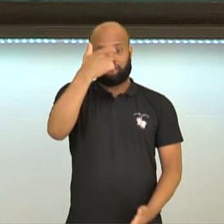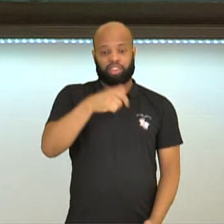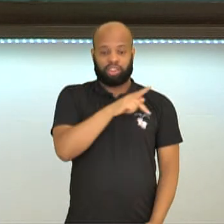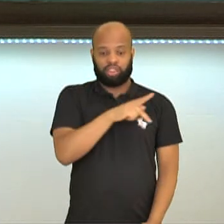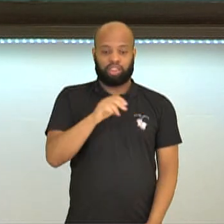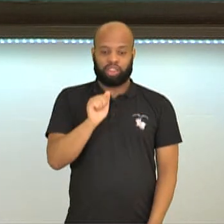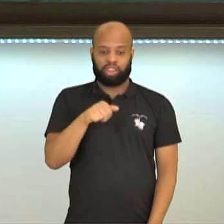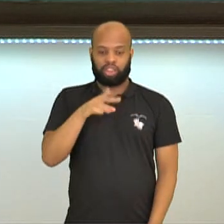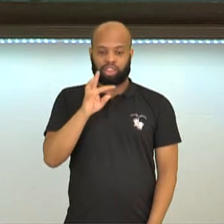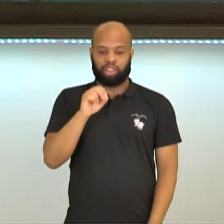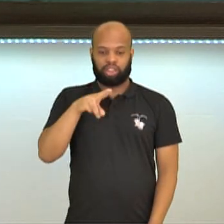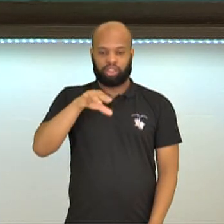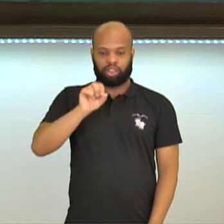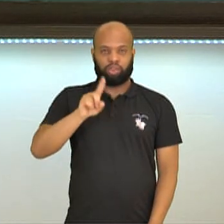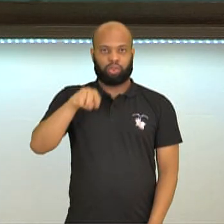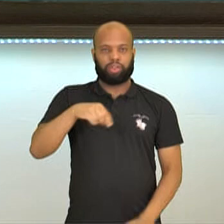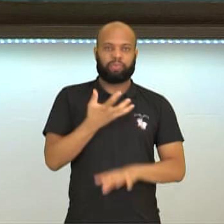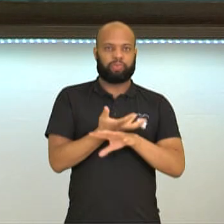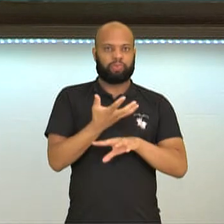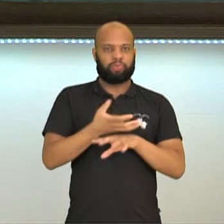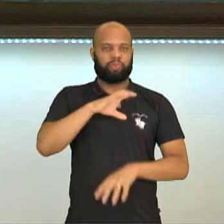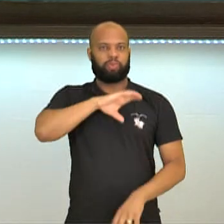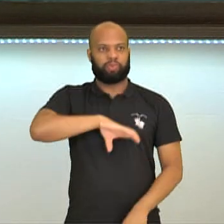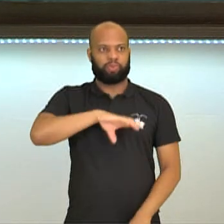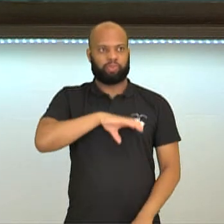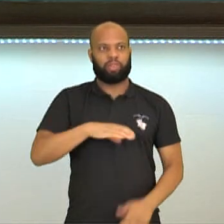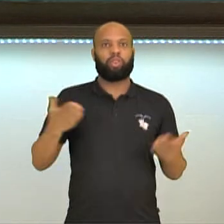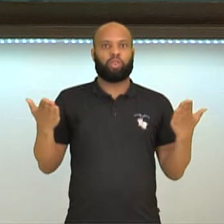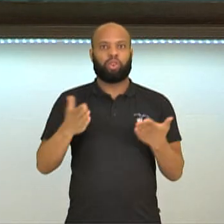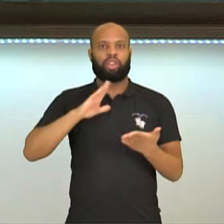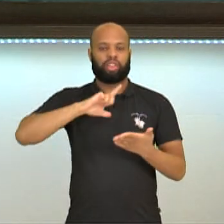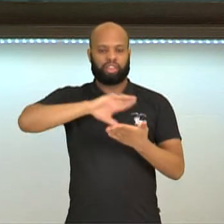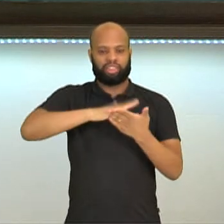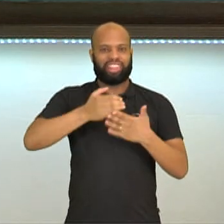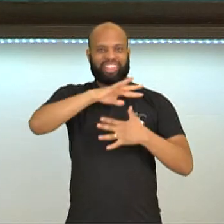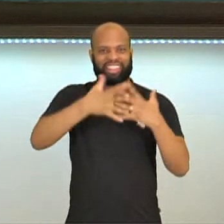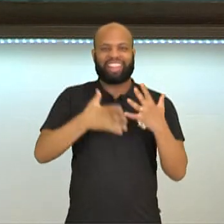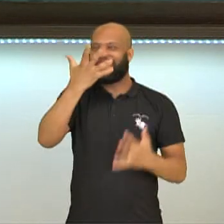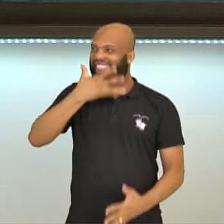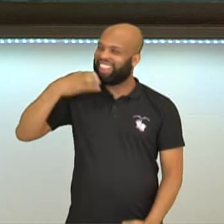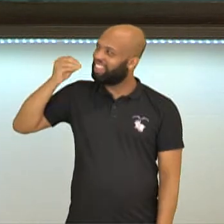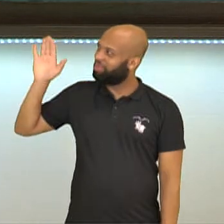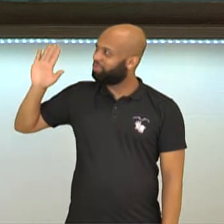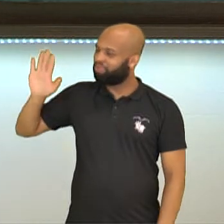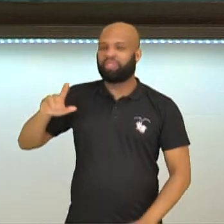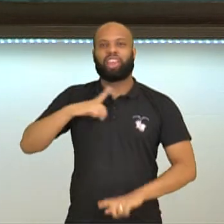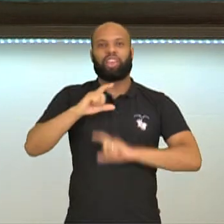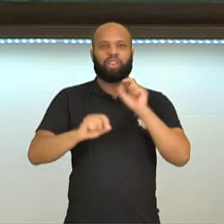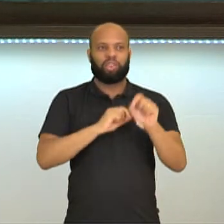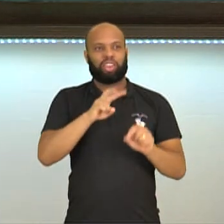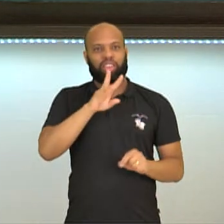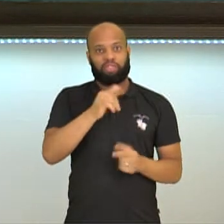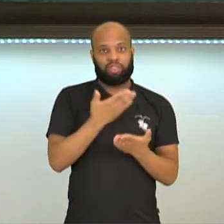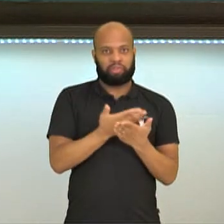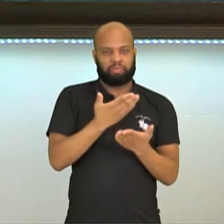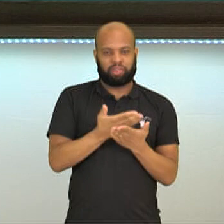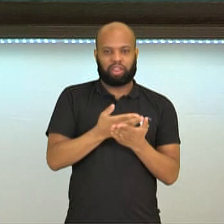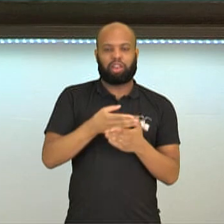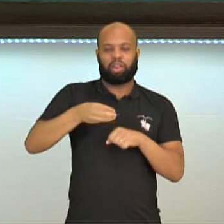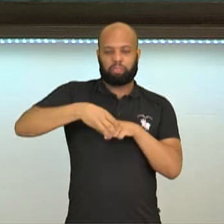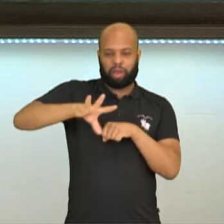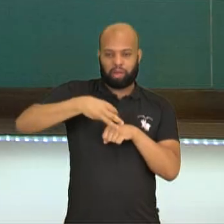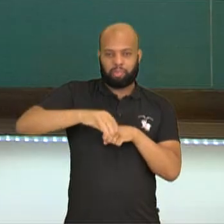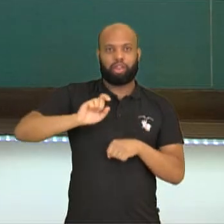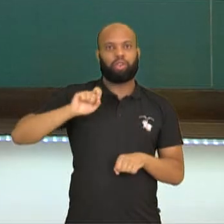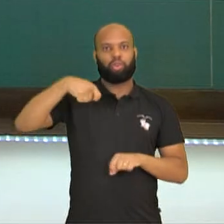professor Antônio, professor de língua portuguesa de vocês. Hoje estamos eu e o professor Natan dirigindo essa aula que vai se debruçar